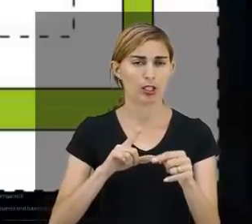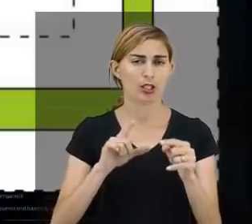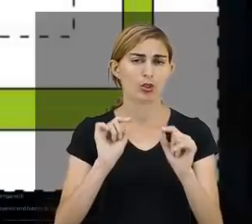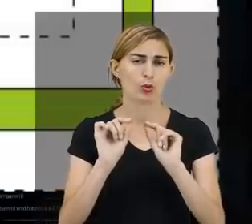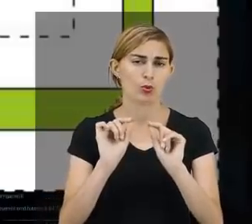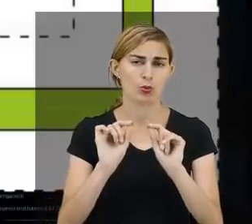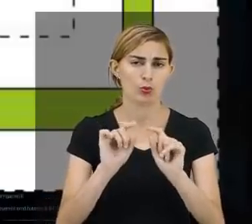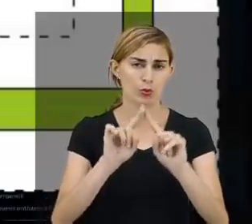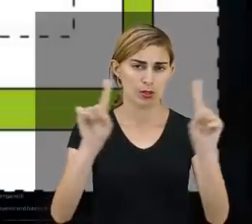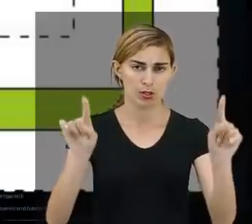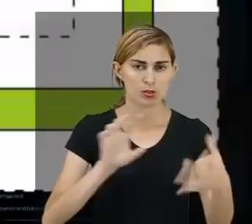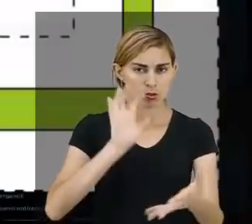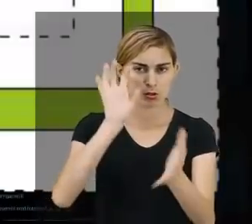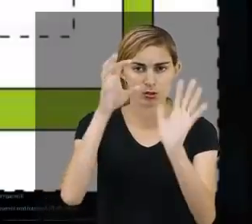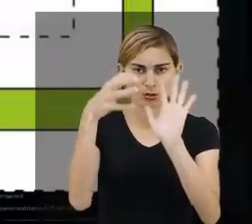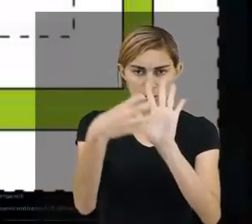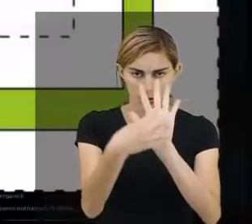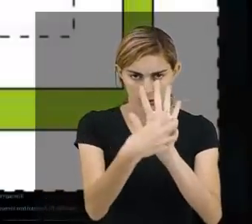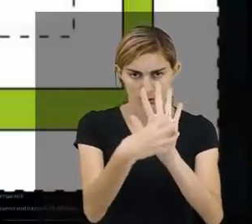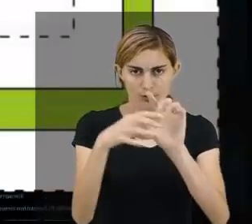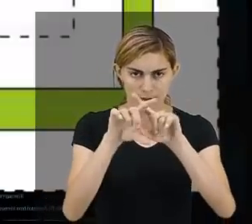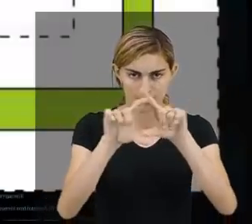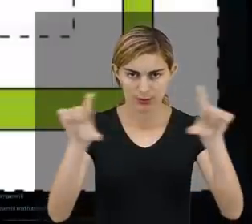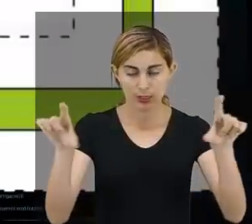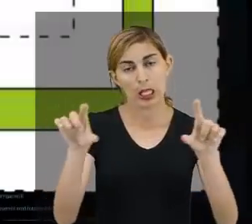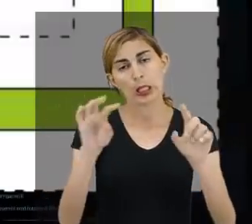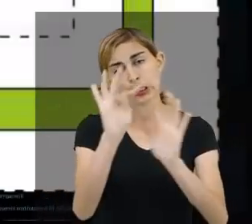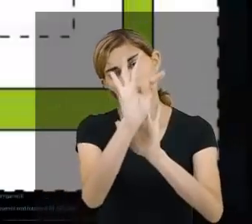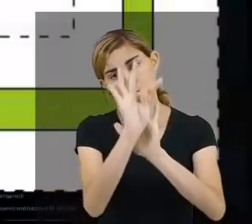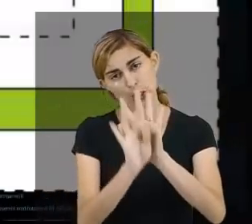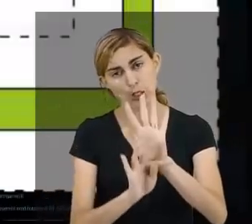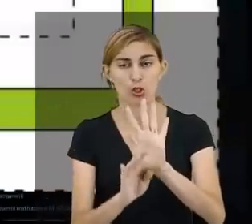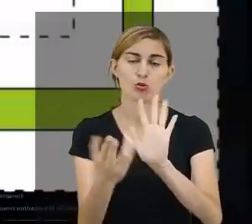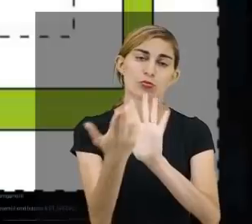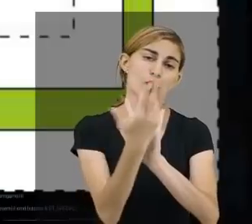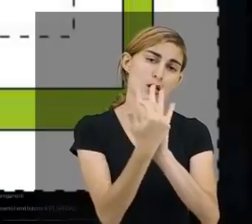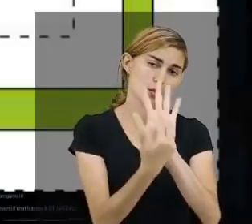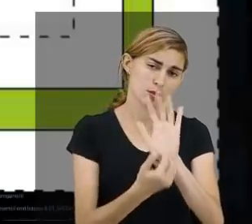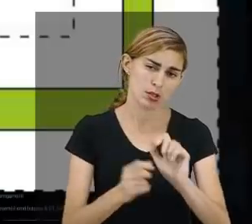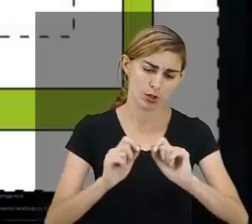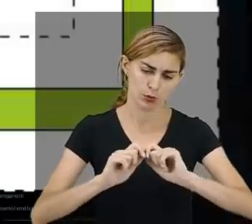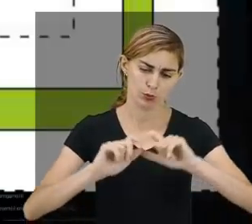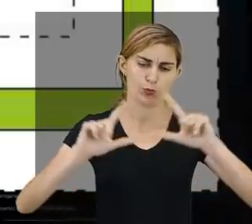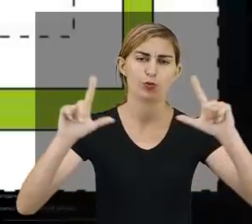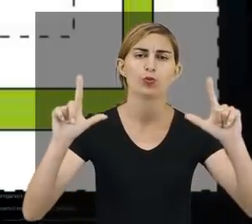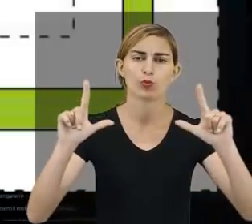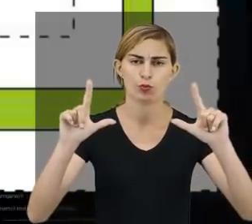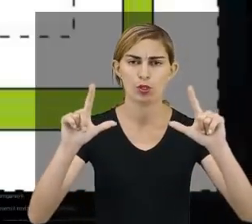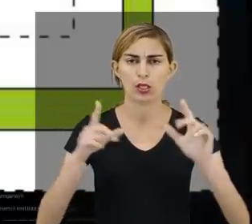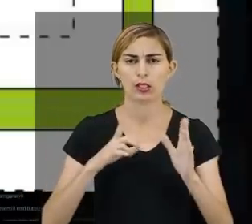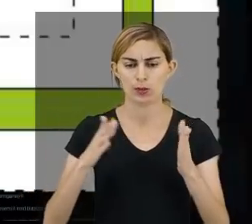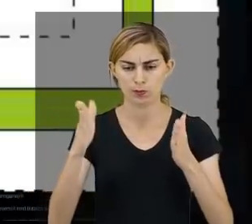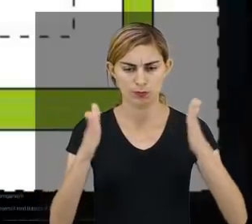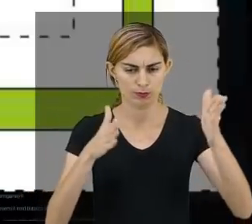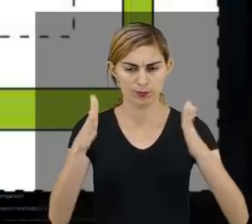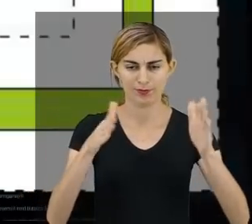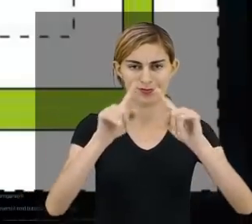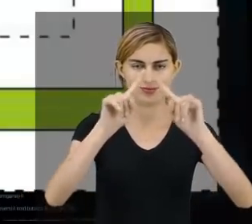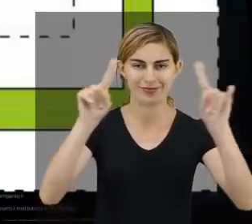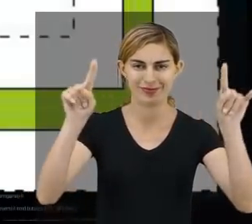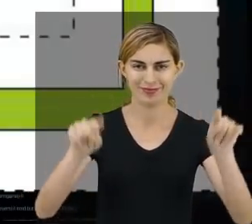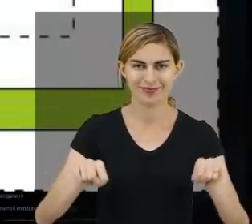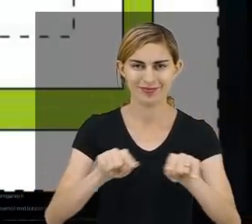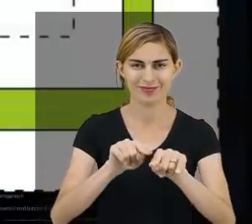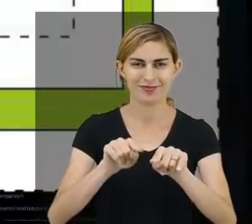elemento central, que é o conteúdo, que ele pode ser um texto ou uma imagem. Você tem um